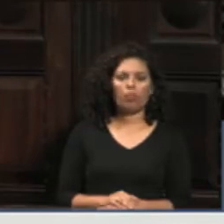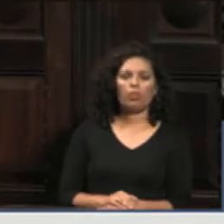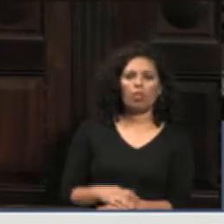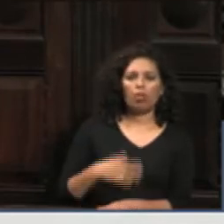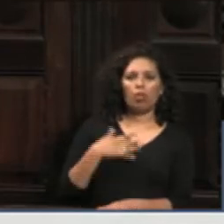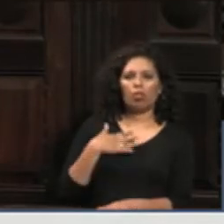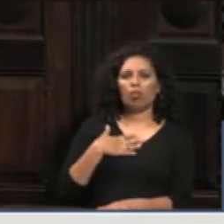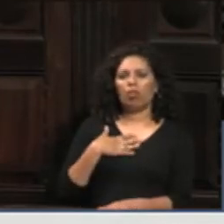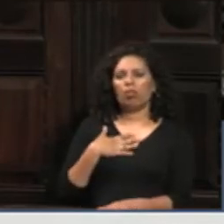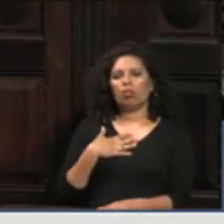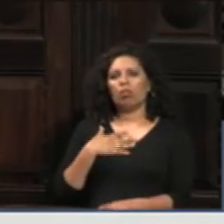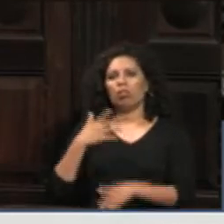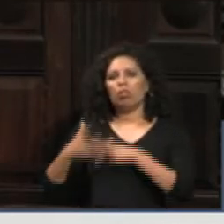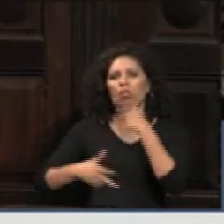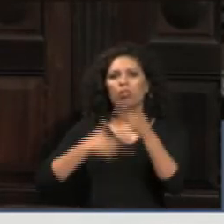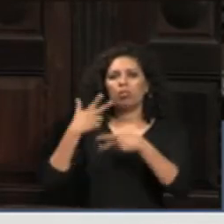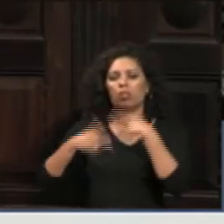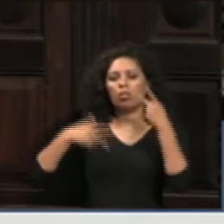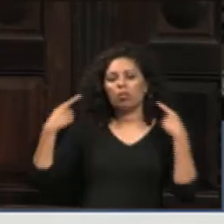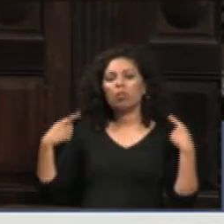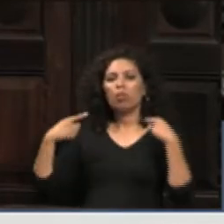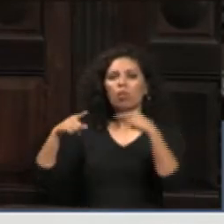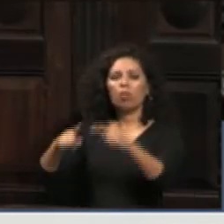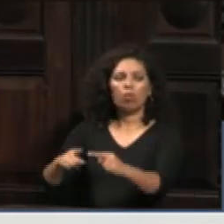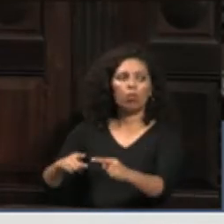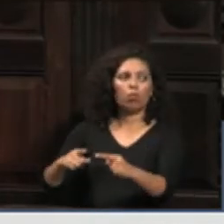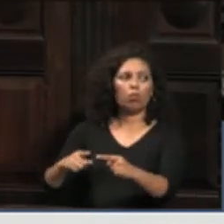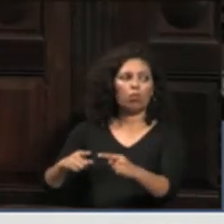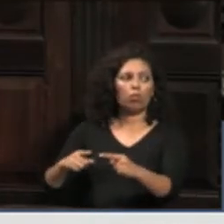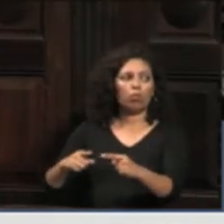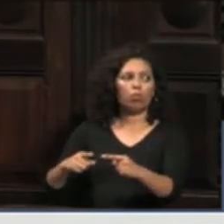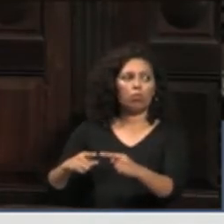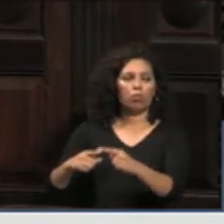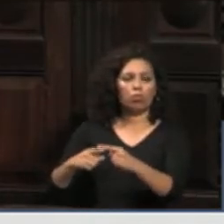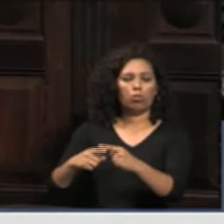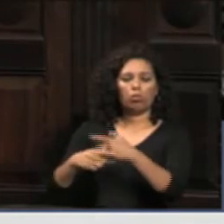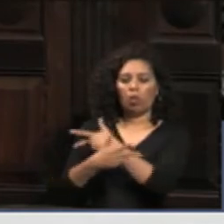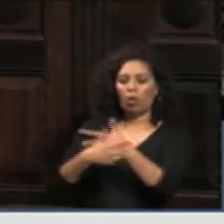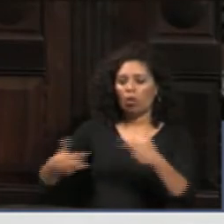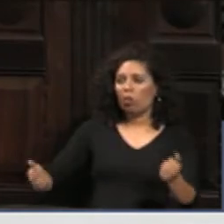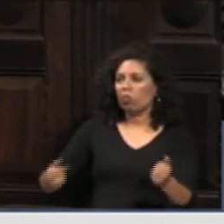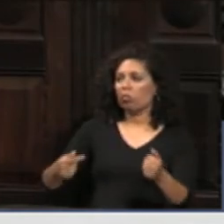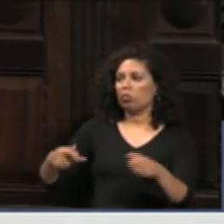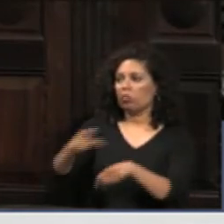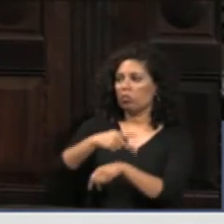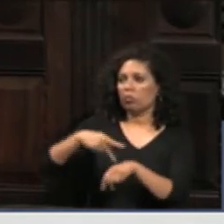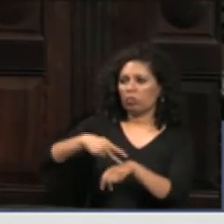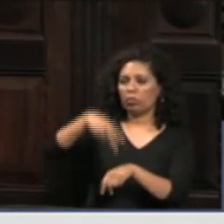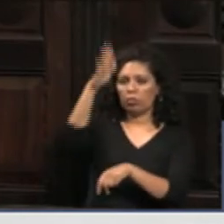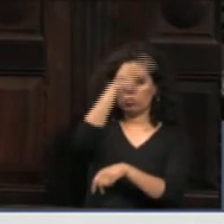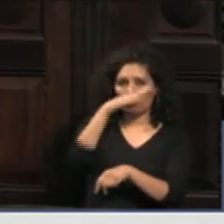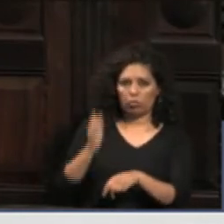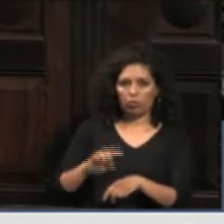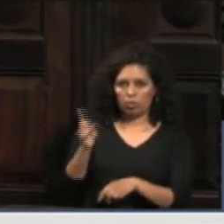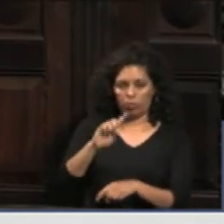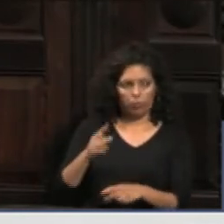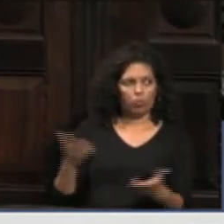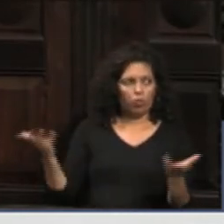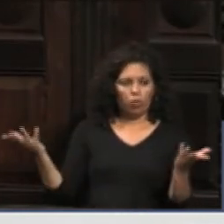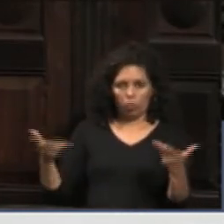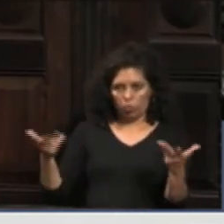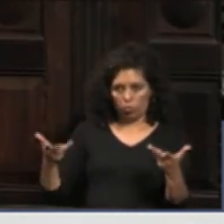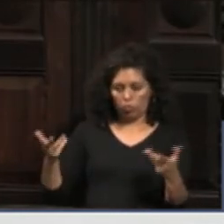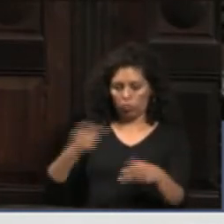e assistindo, o que acontece no país inteiro, no nosso Brasil. Atualmente, no